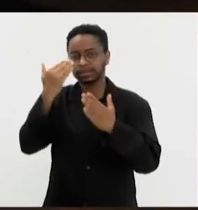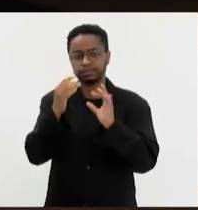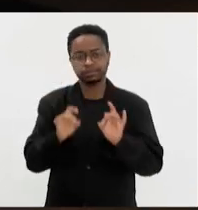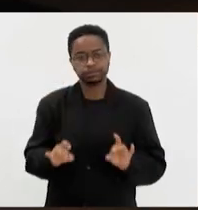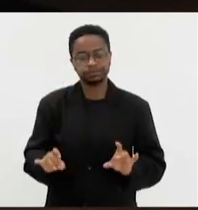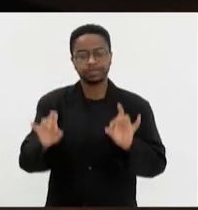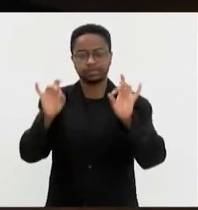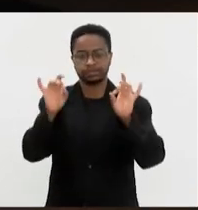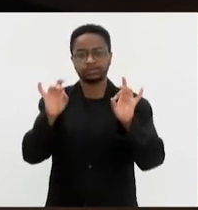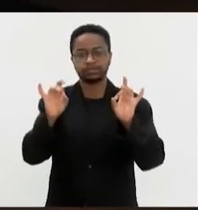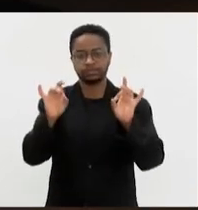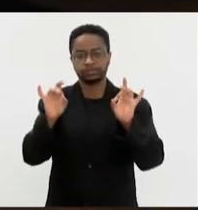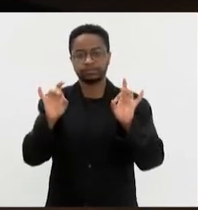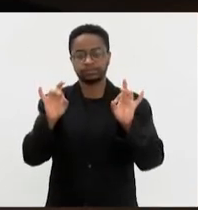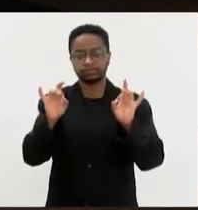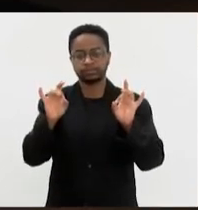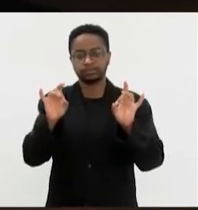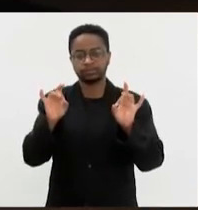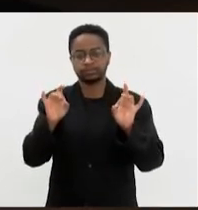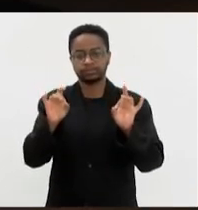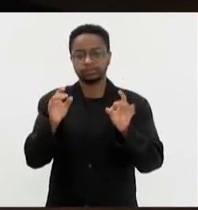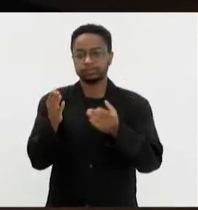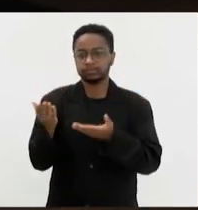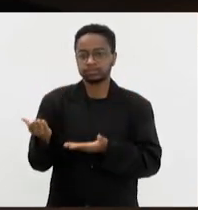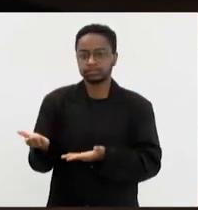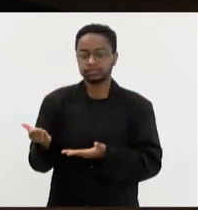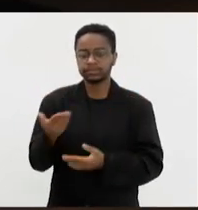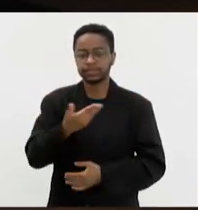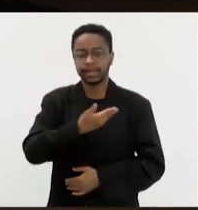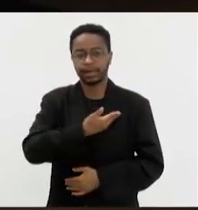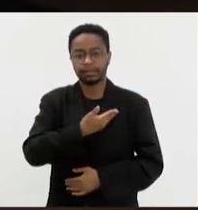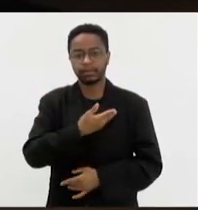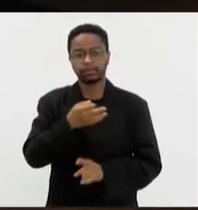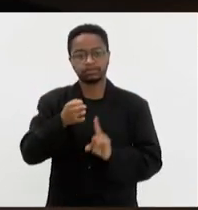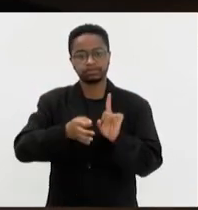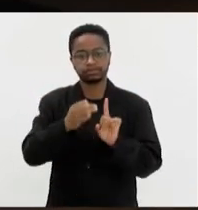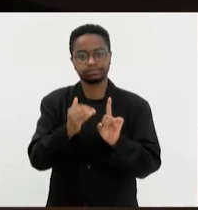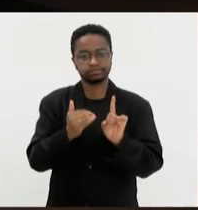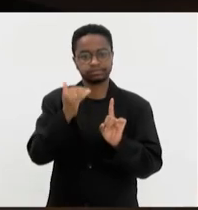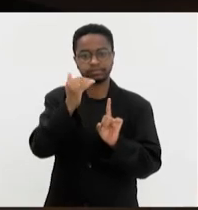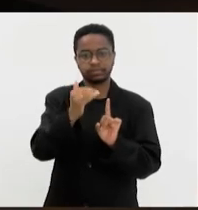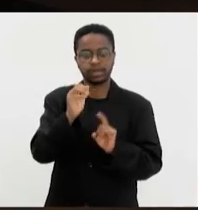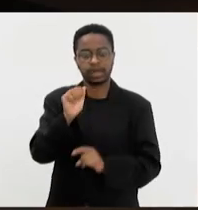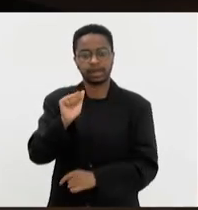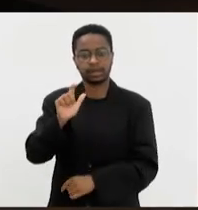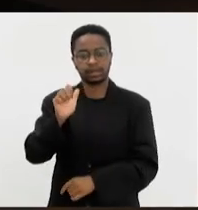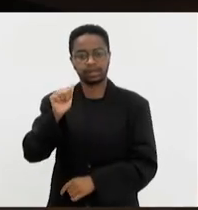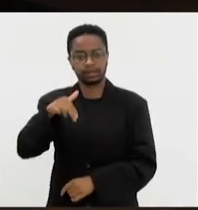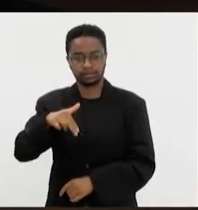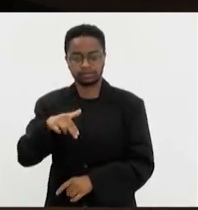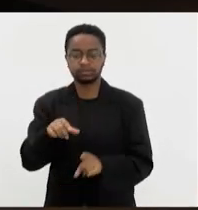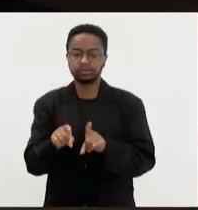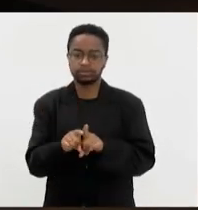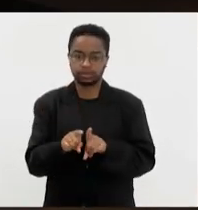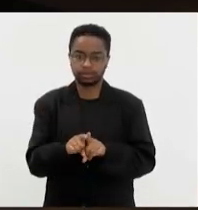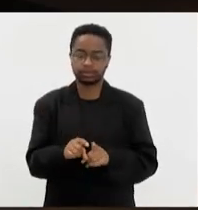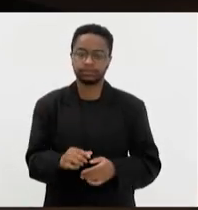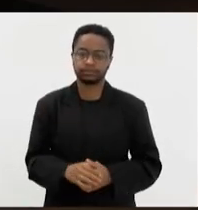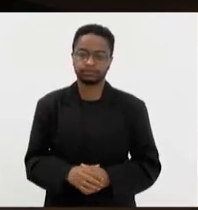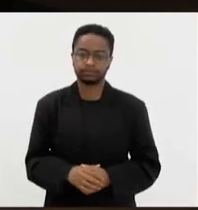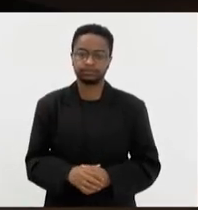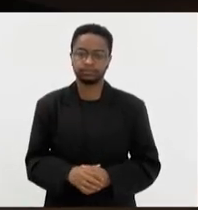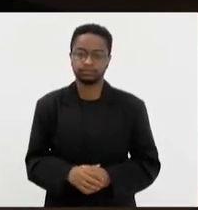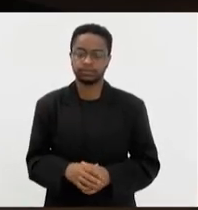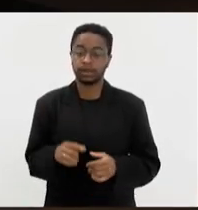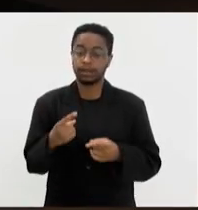especial ao querido amigo desarr Alan titonelli que